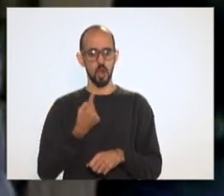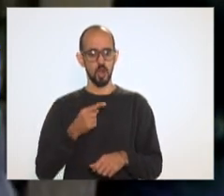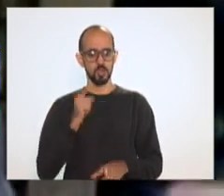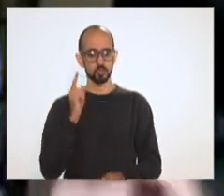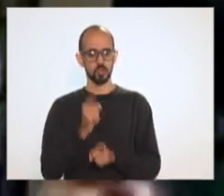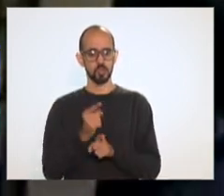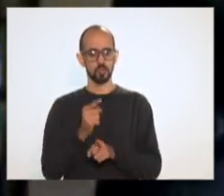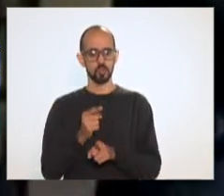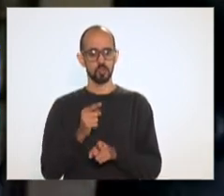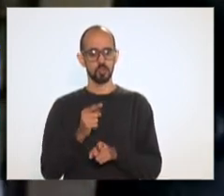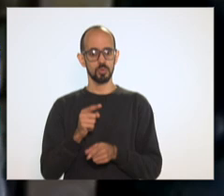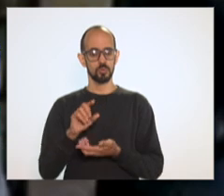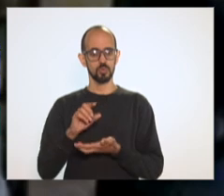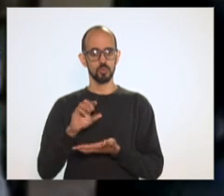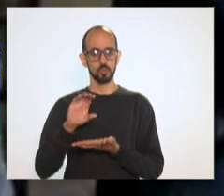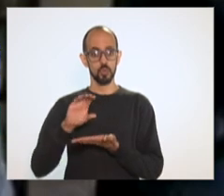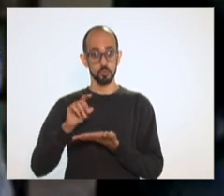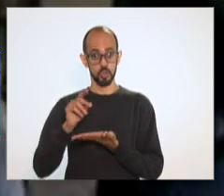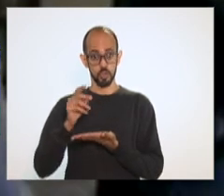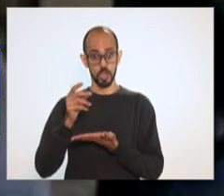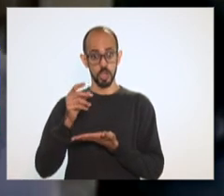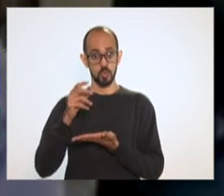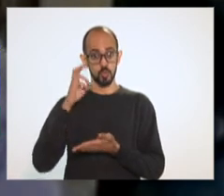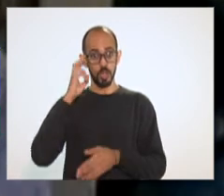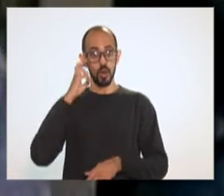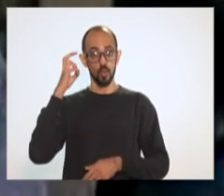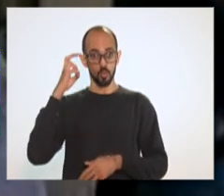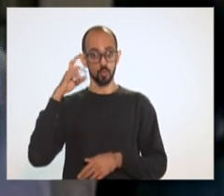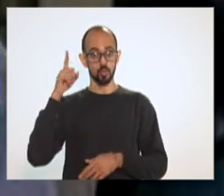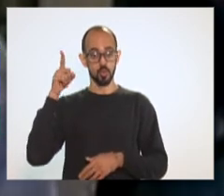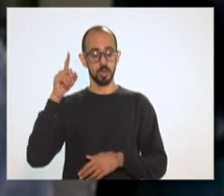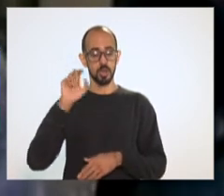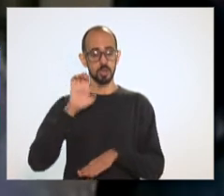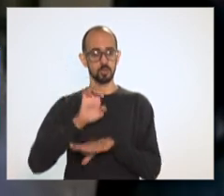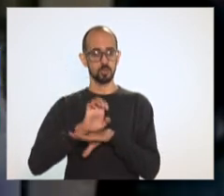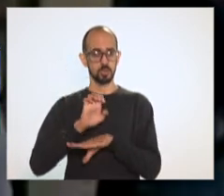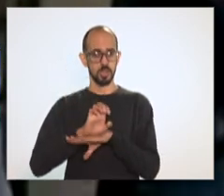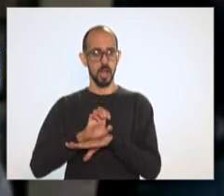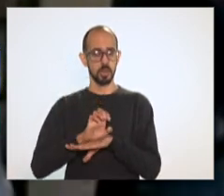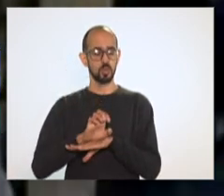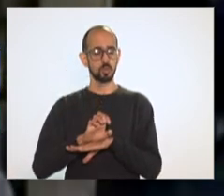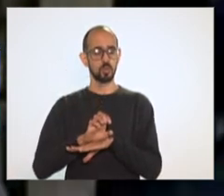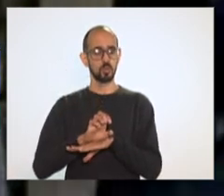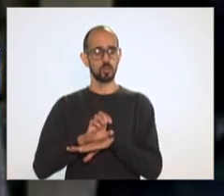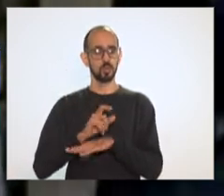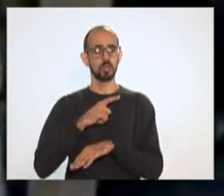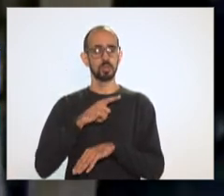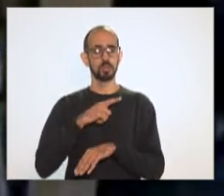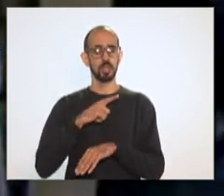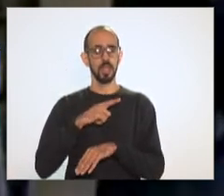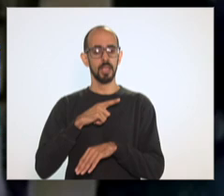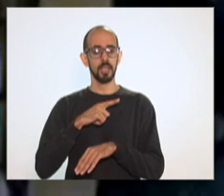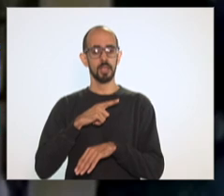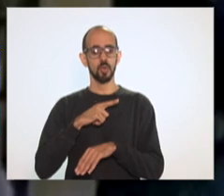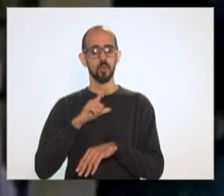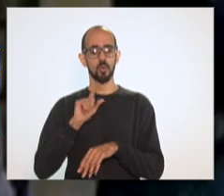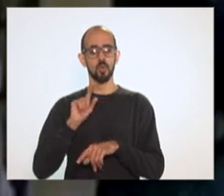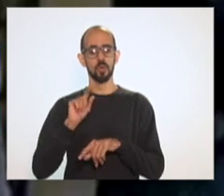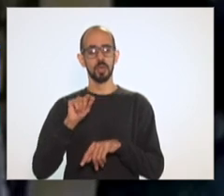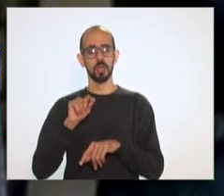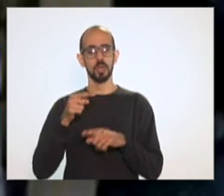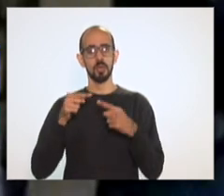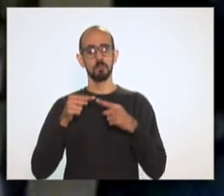estadual de cultura está lá como fixado a determinação de que é